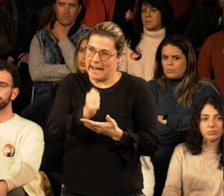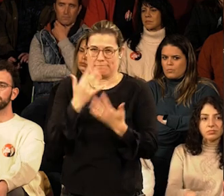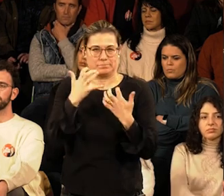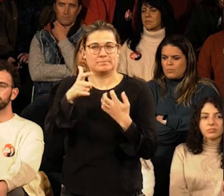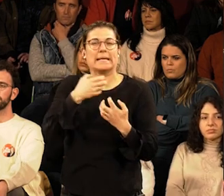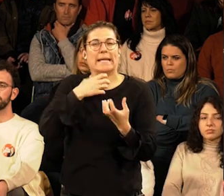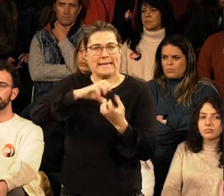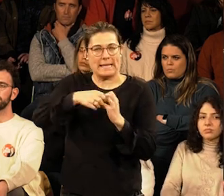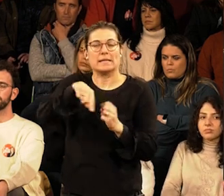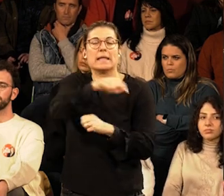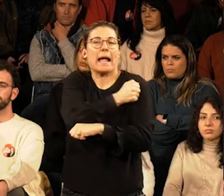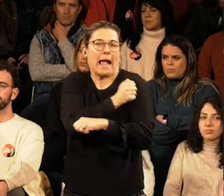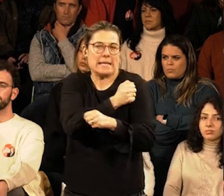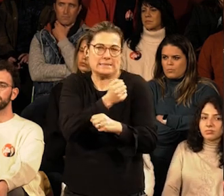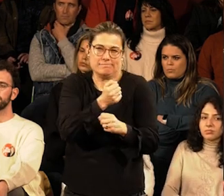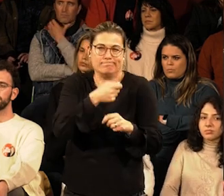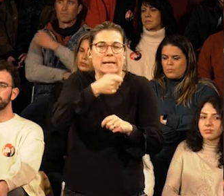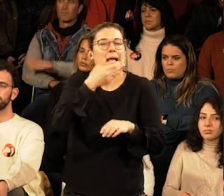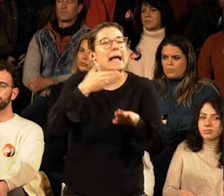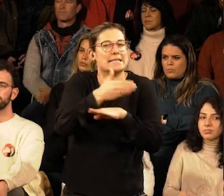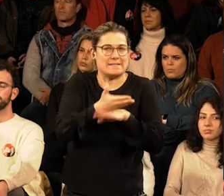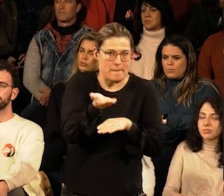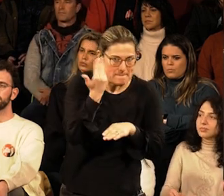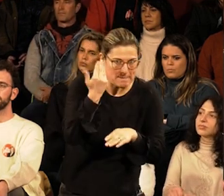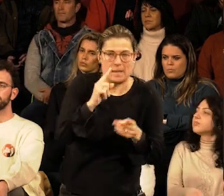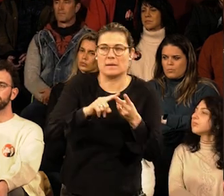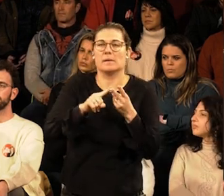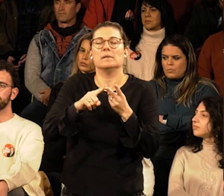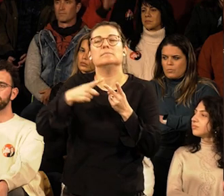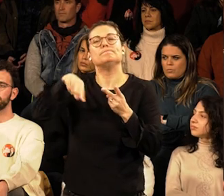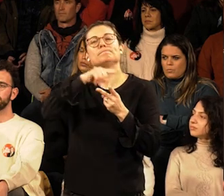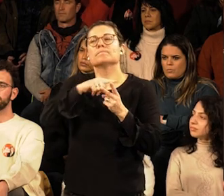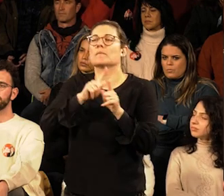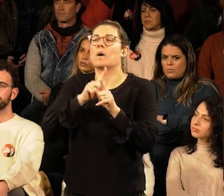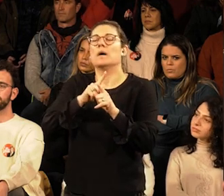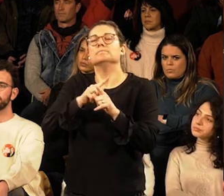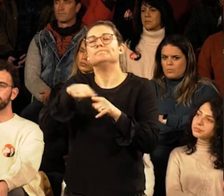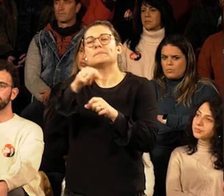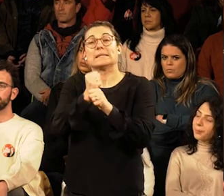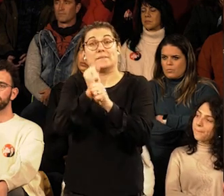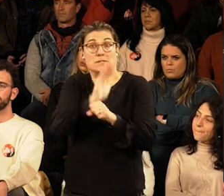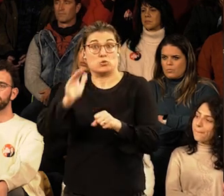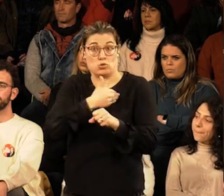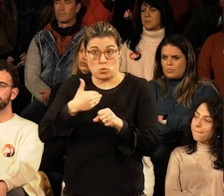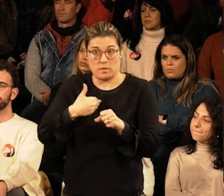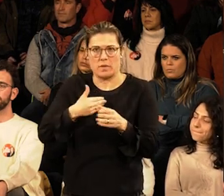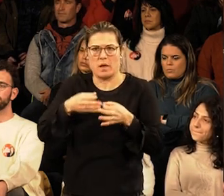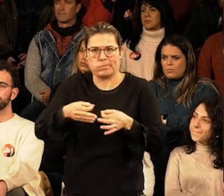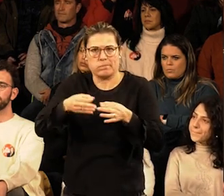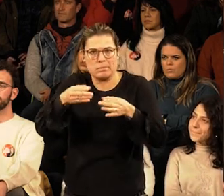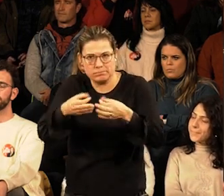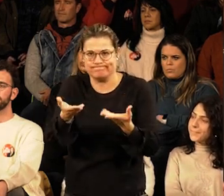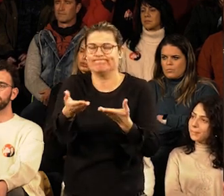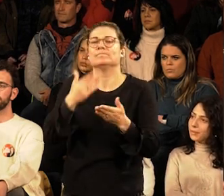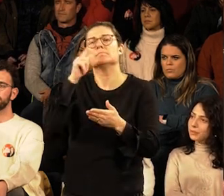crise da falta de casas a rendas acessíveis é o impasse estrutural e profissional do serviço Nacional de saúde é o